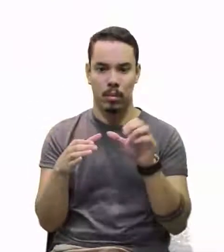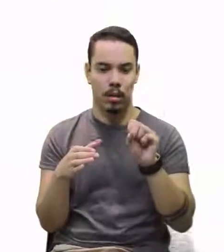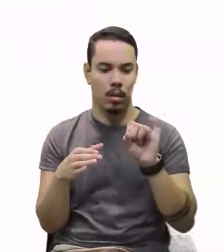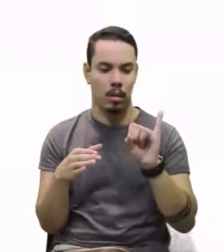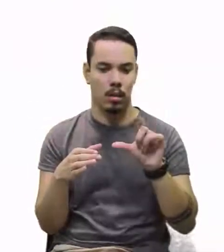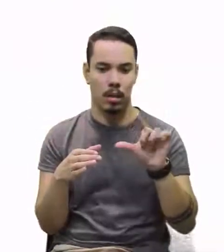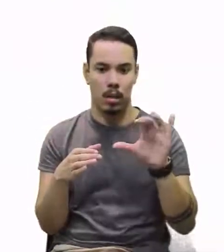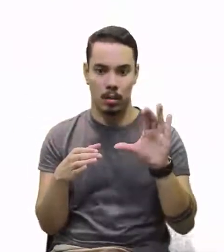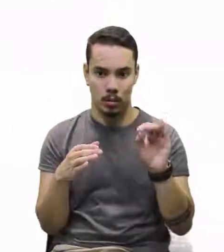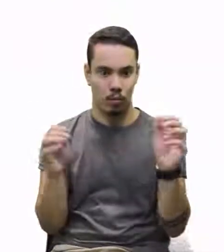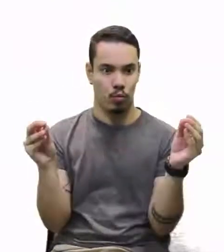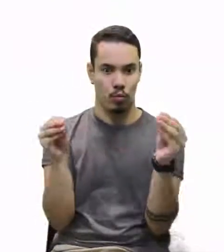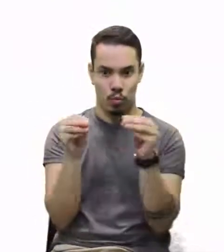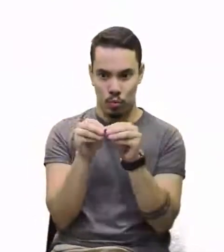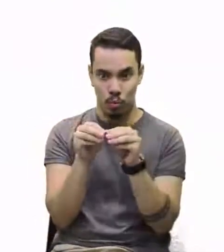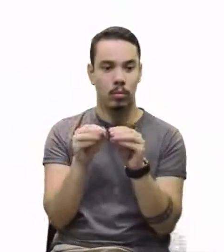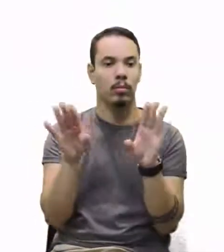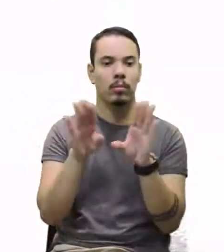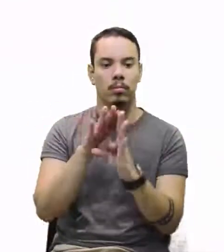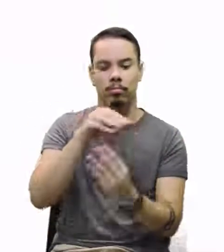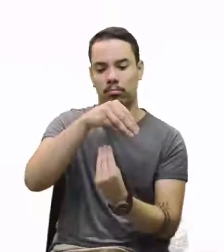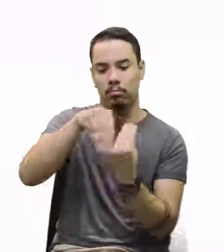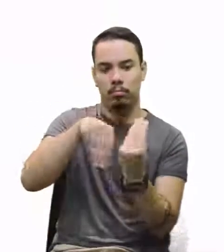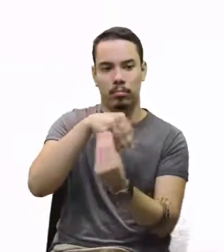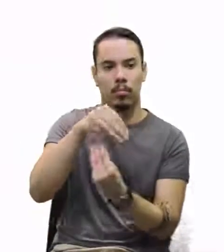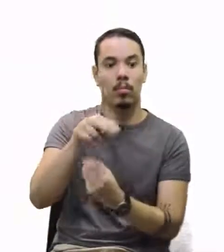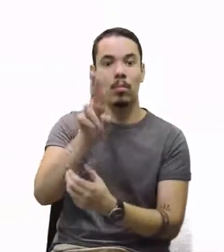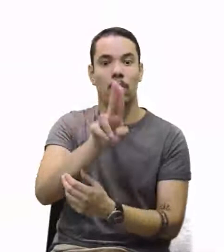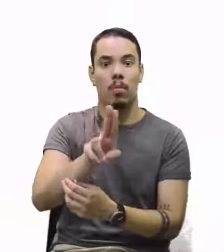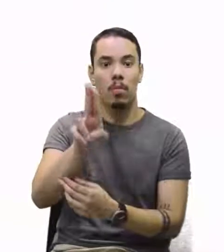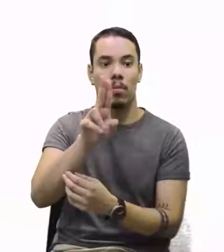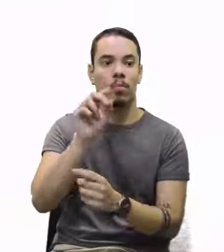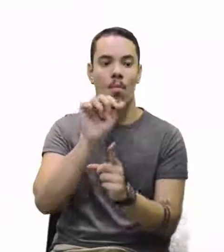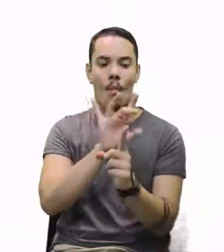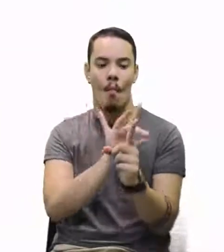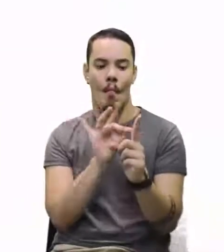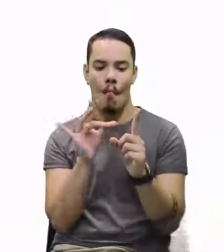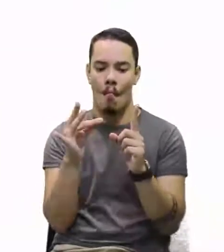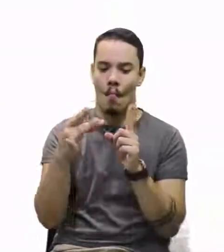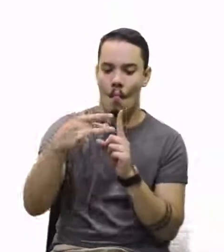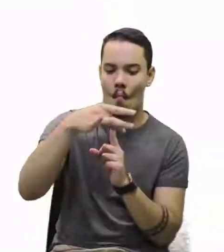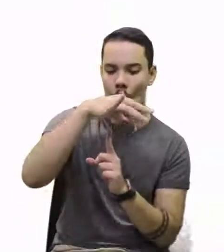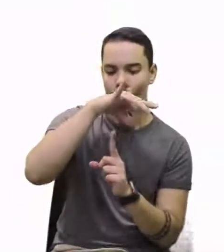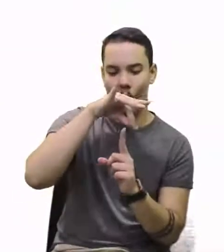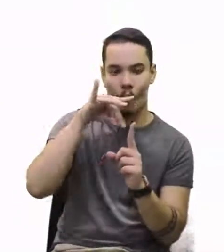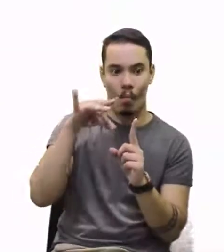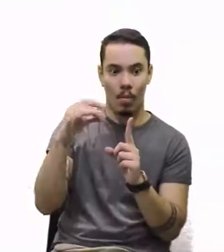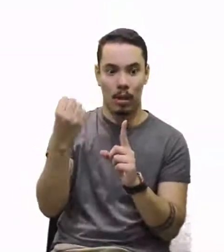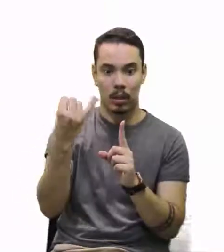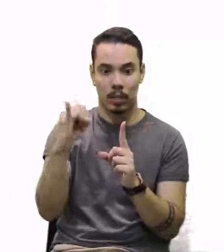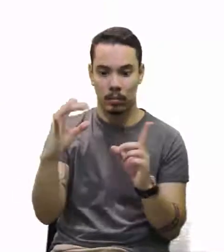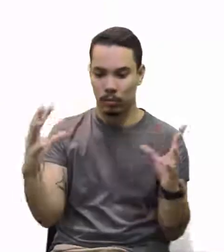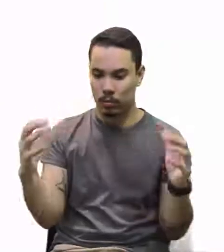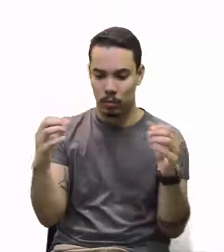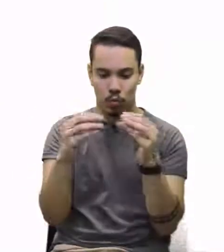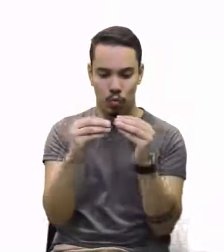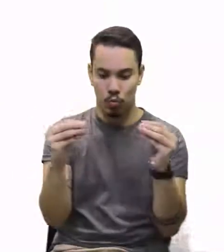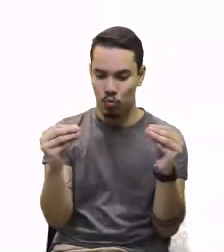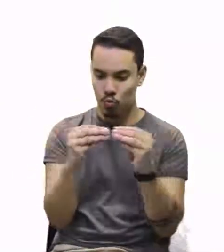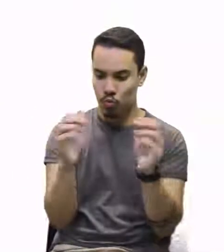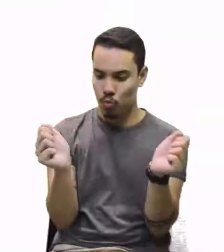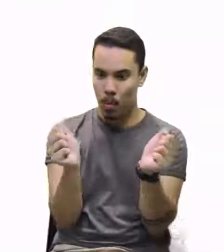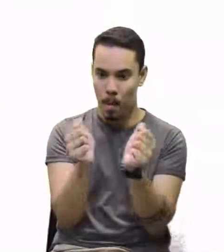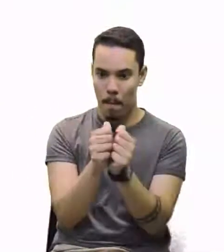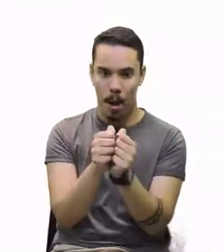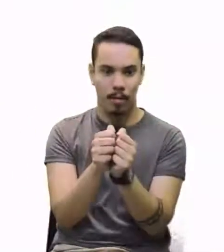silício. Envolvidas por verniz isolante. Se encostar um no outro, aí vira uma placa só, né? Precisa